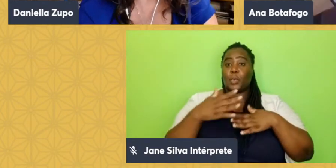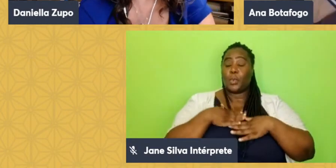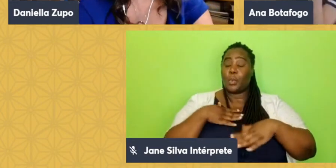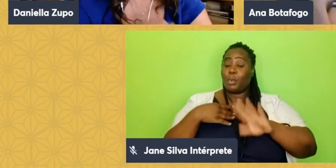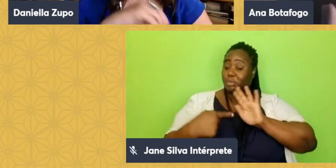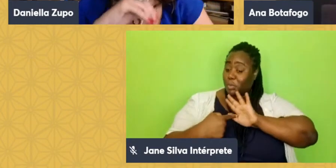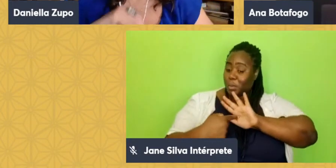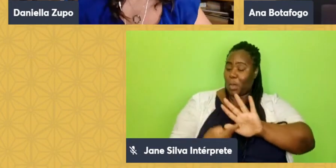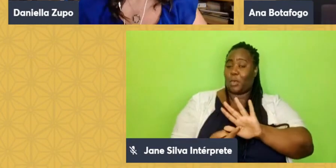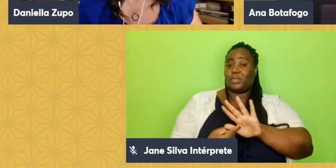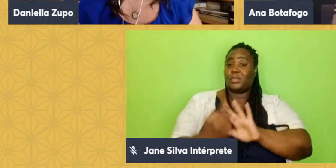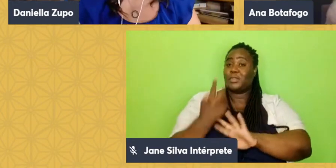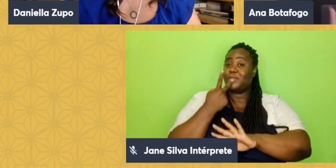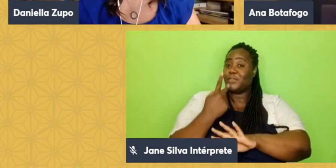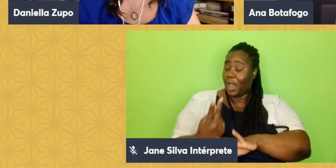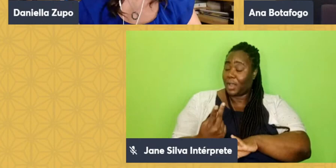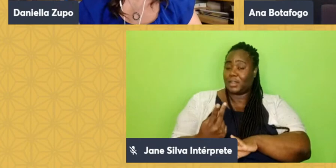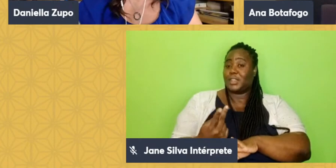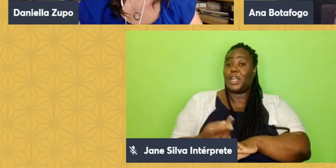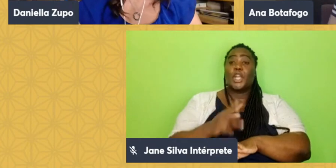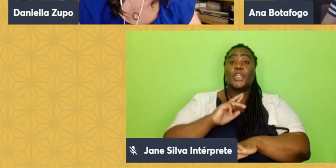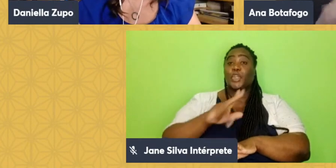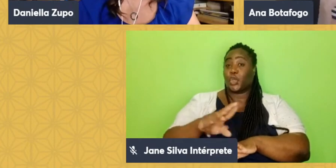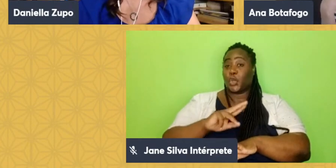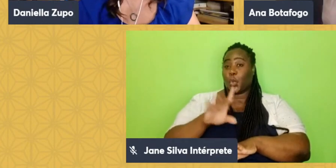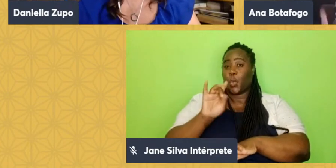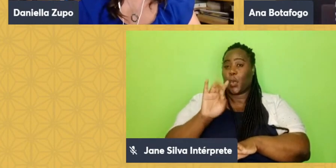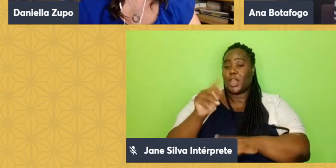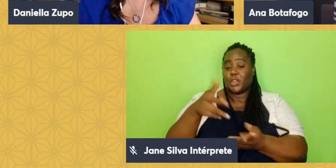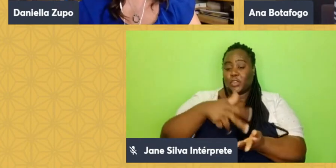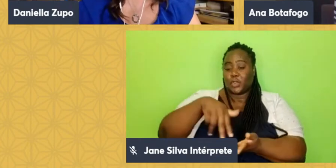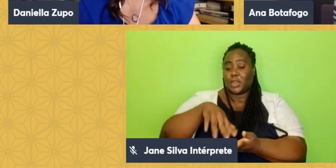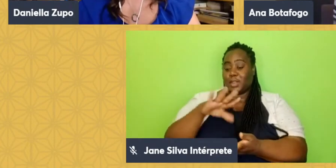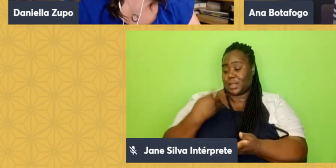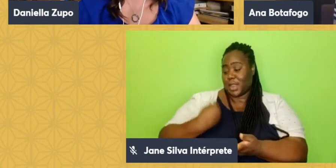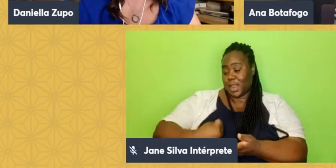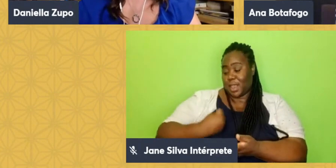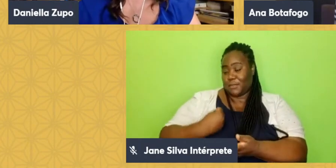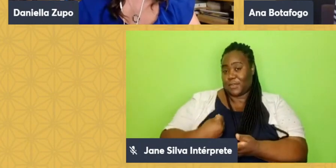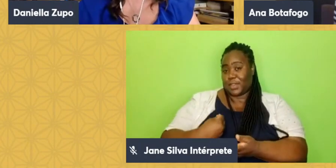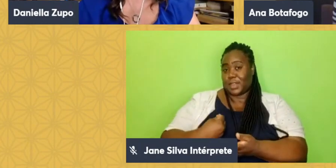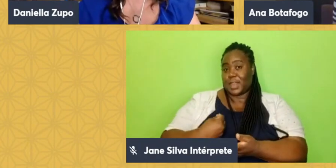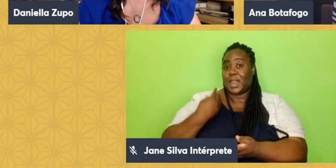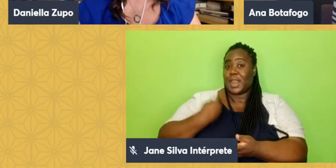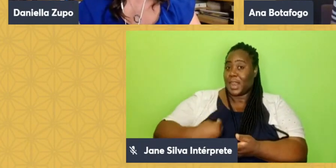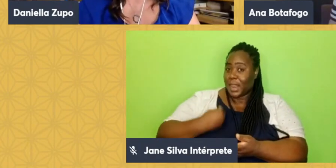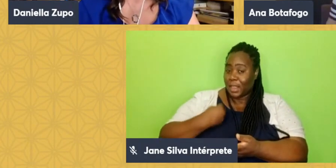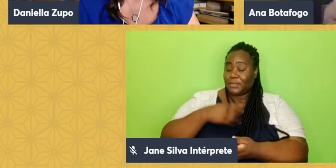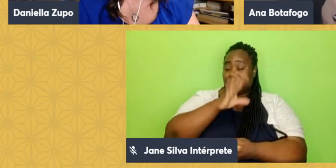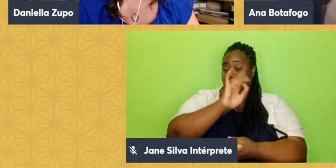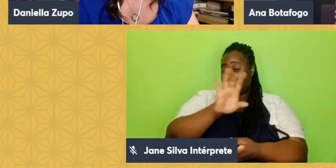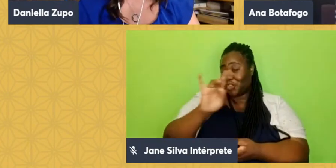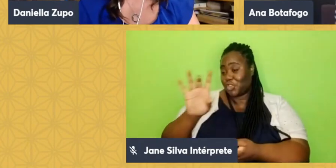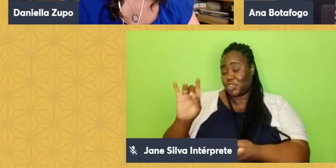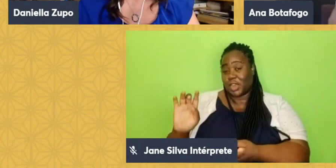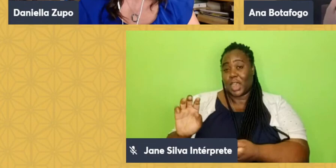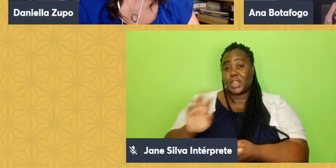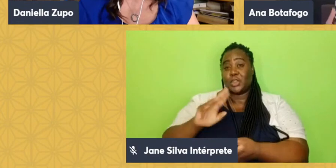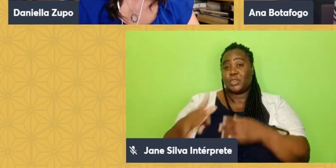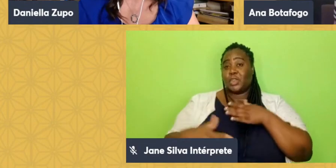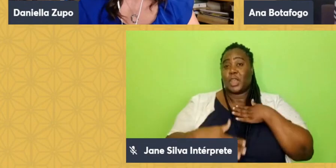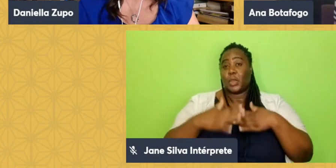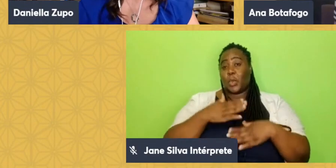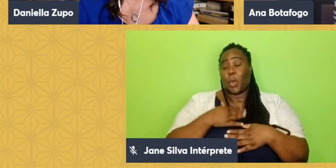se expressa fala não é só na dança ela a vida na vida do indivíduo não há